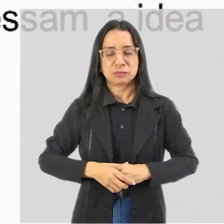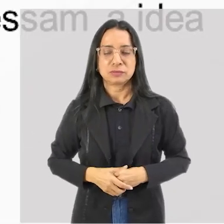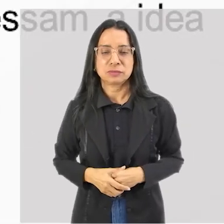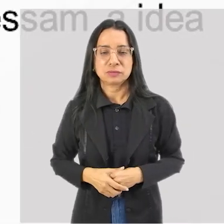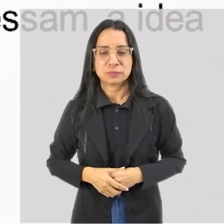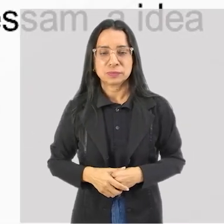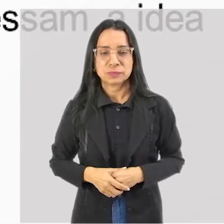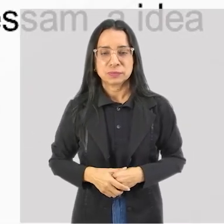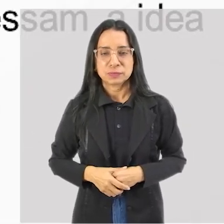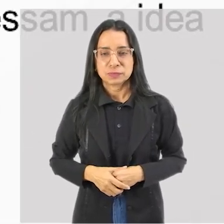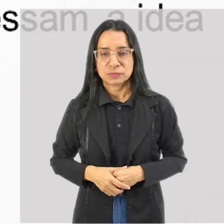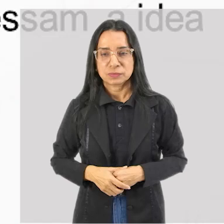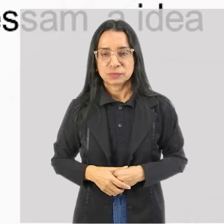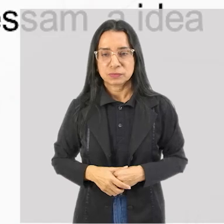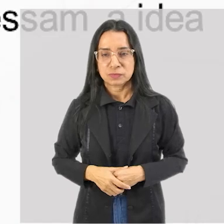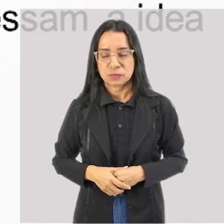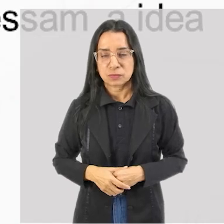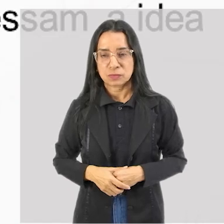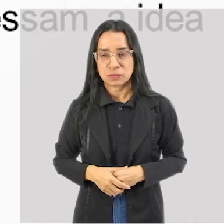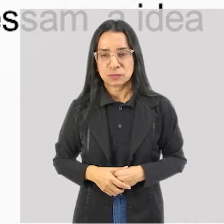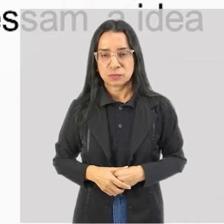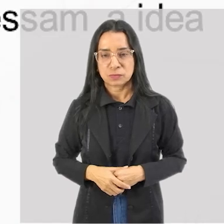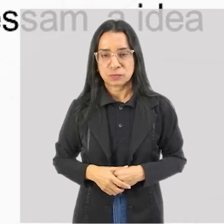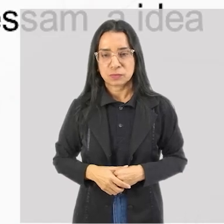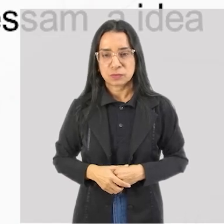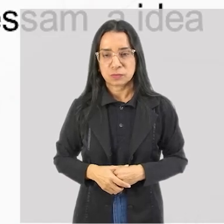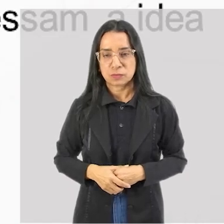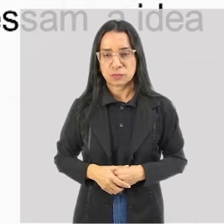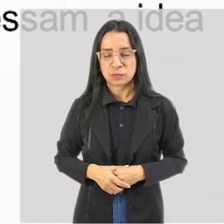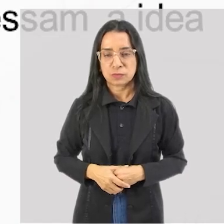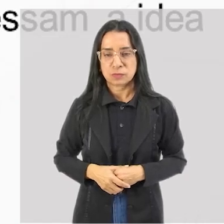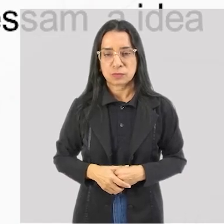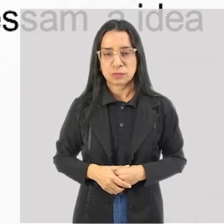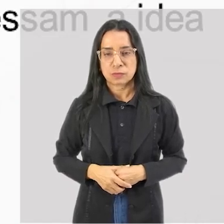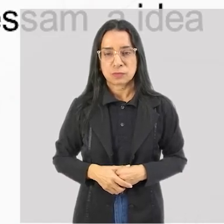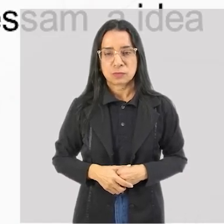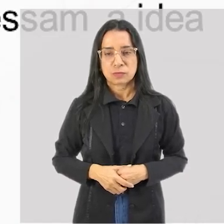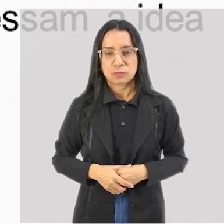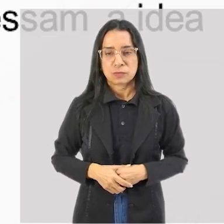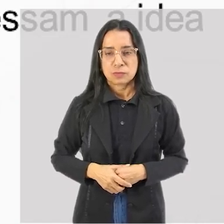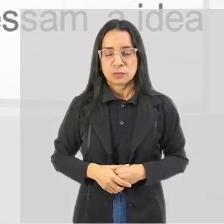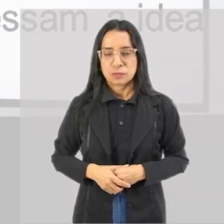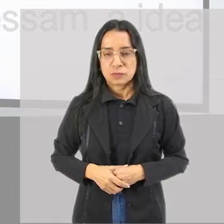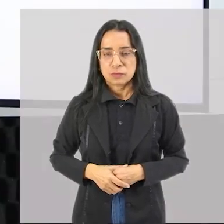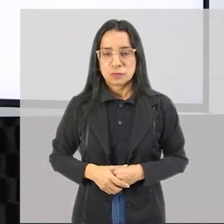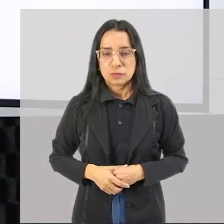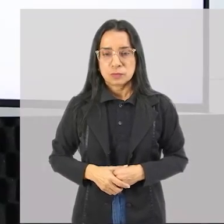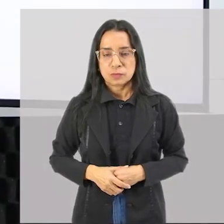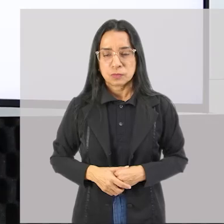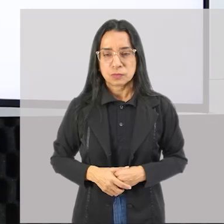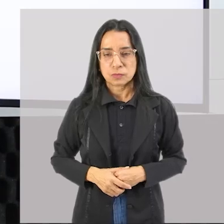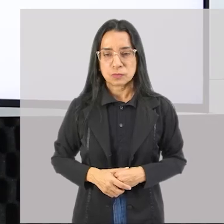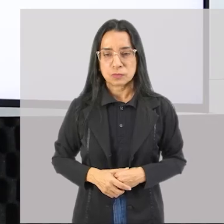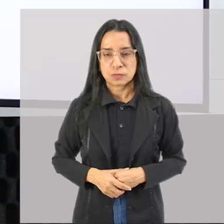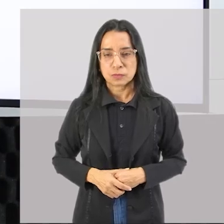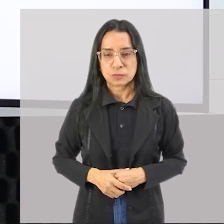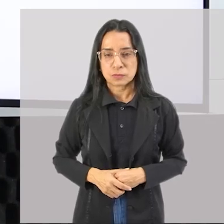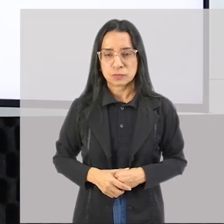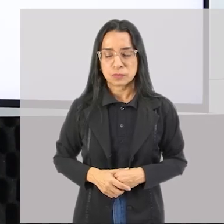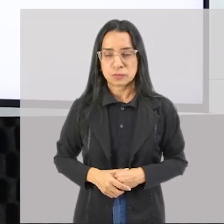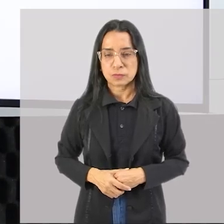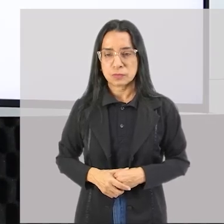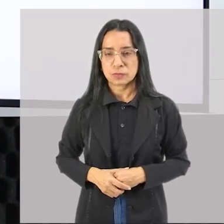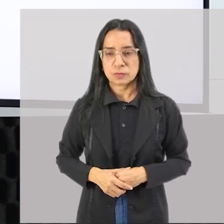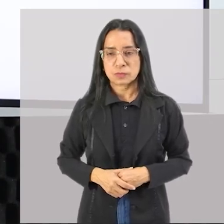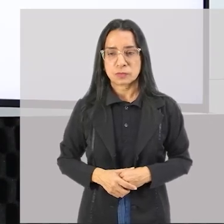palavrinhas destacadas, 3. In addition, also e moreover. As palavras destacadas no texto, in addition, also e